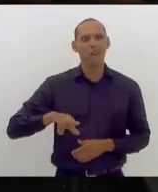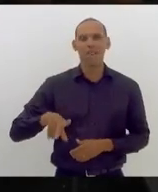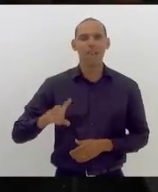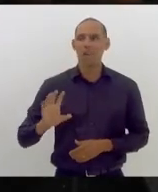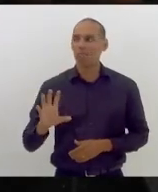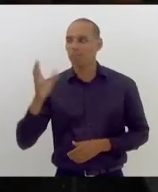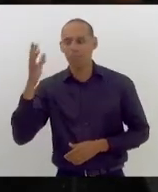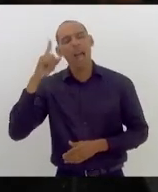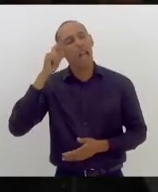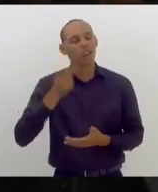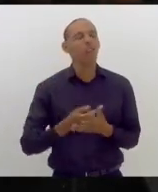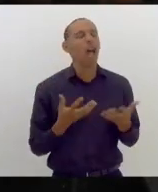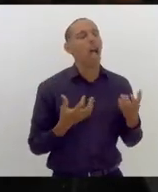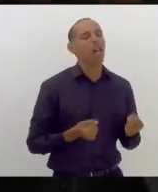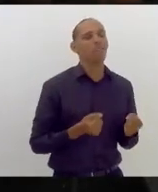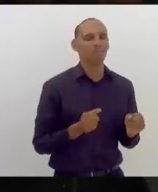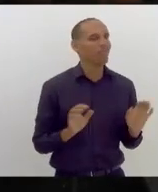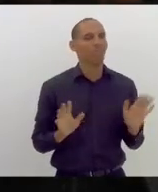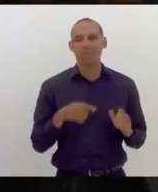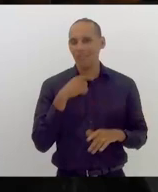decidir assim. Eu